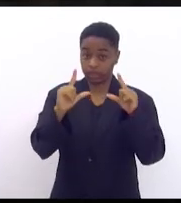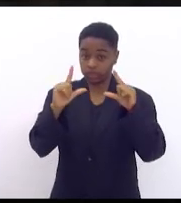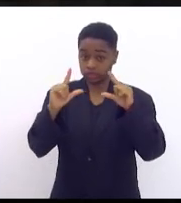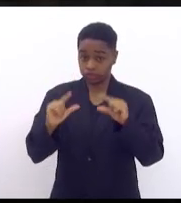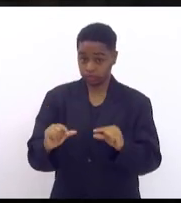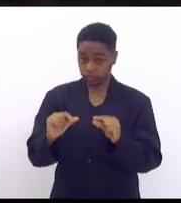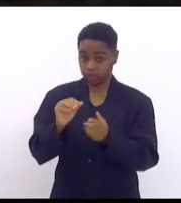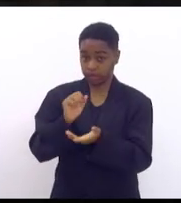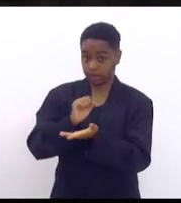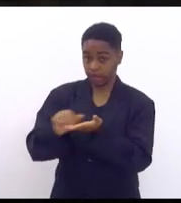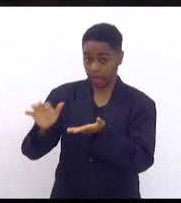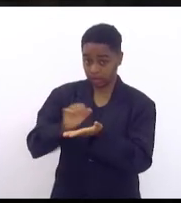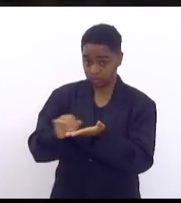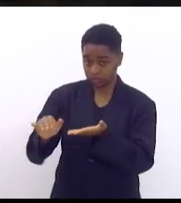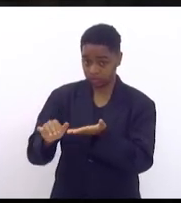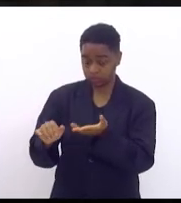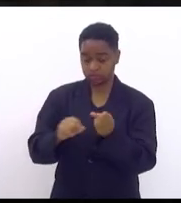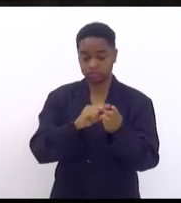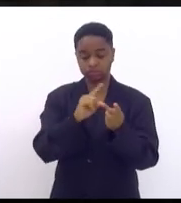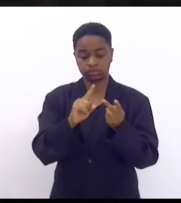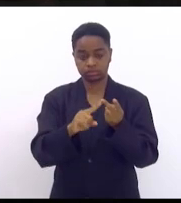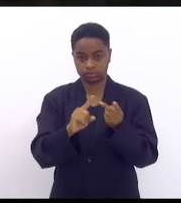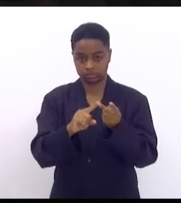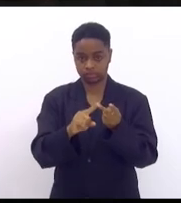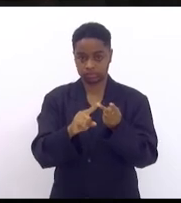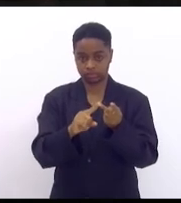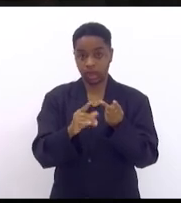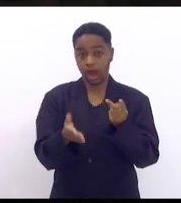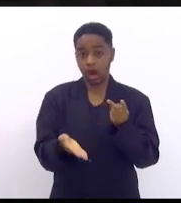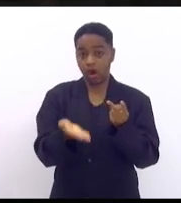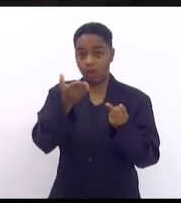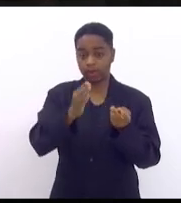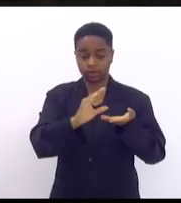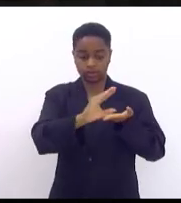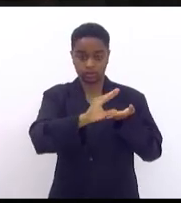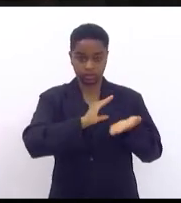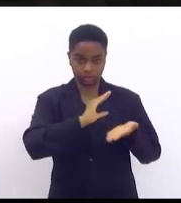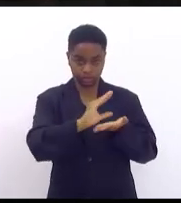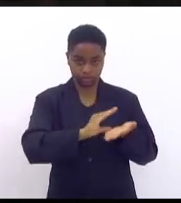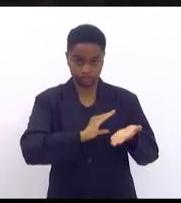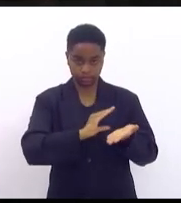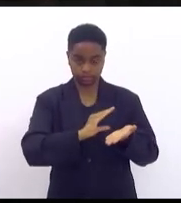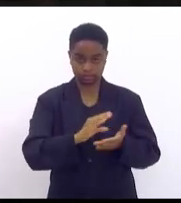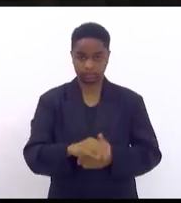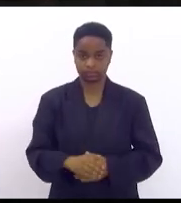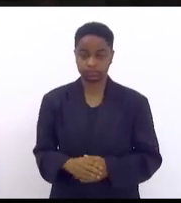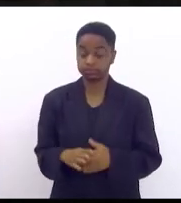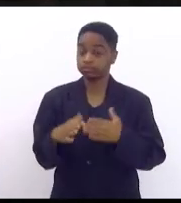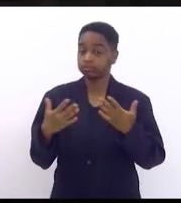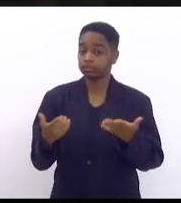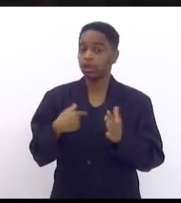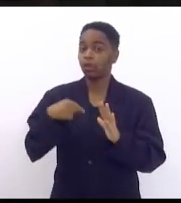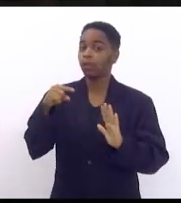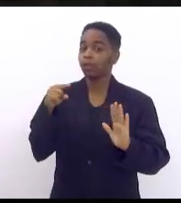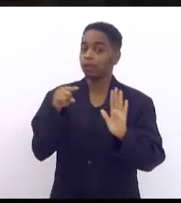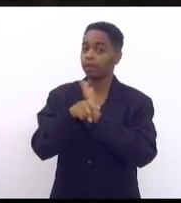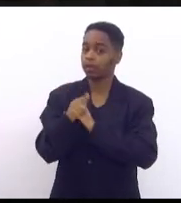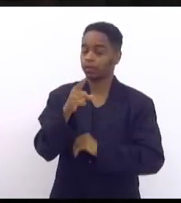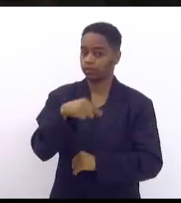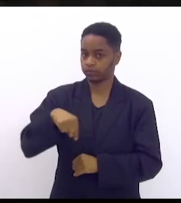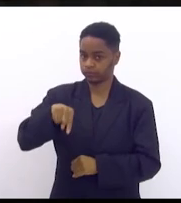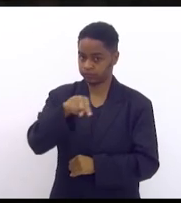despesas, e dois, aumentar as receitas. Aí eu pergunto a Vossa